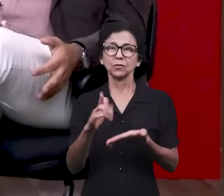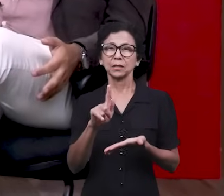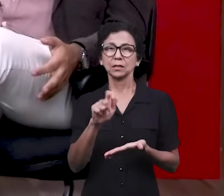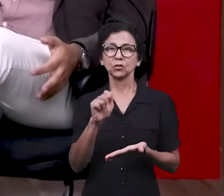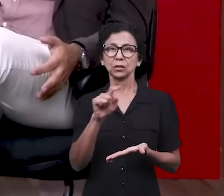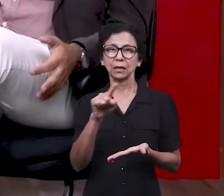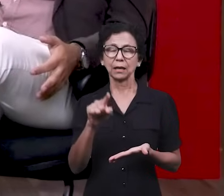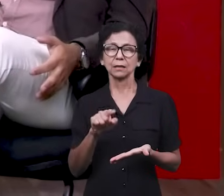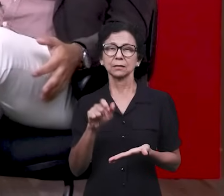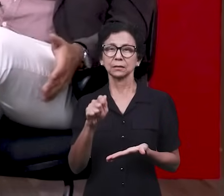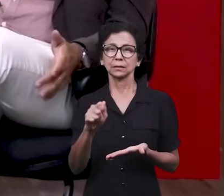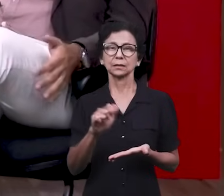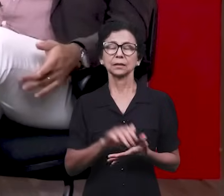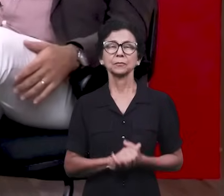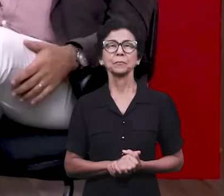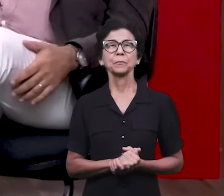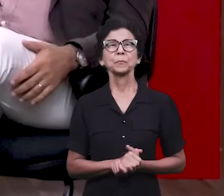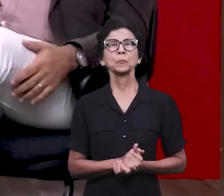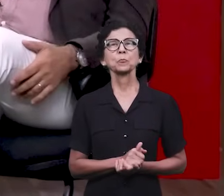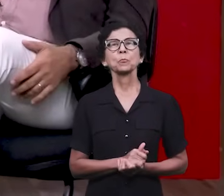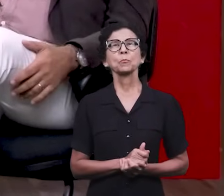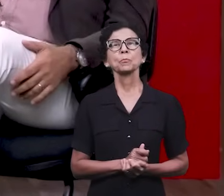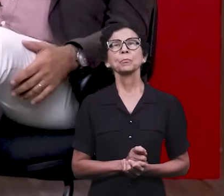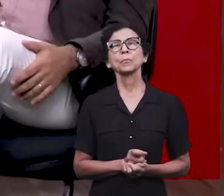sul, imediatamente anterior